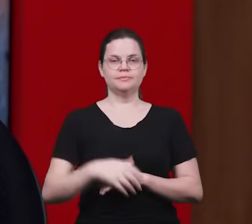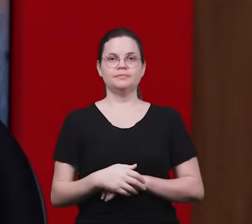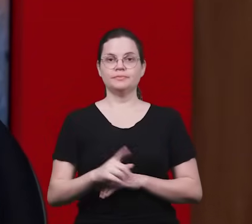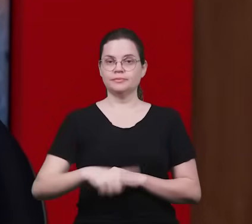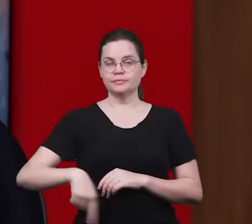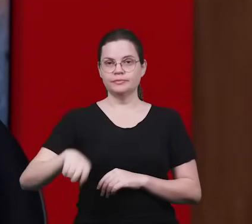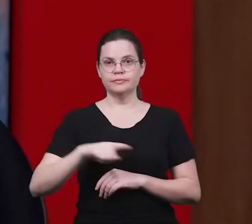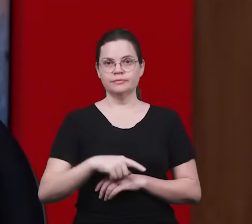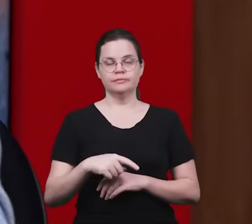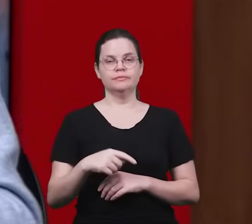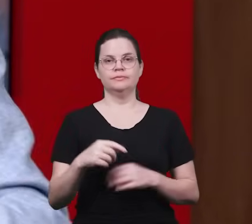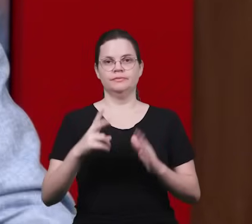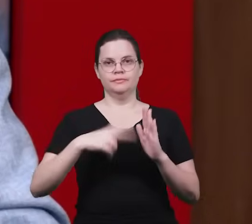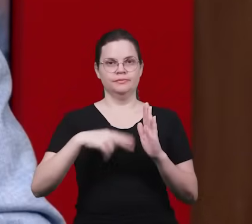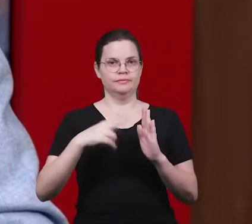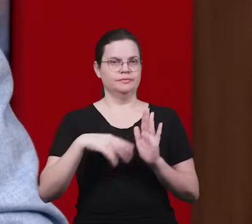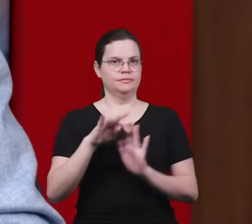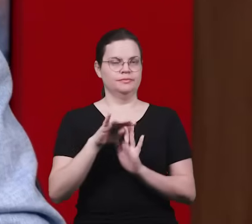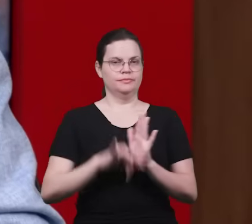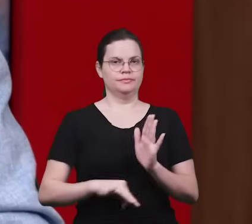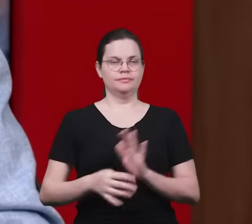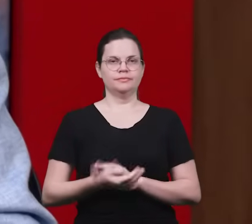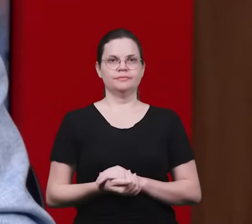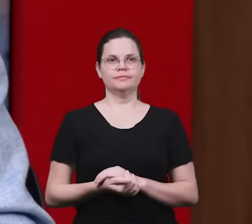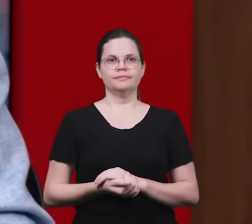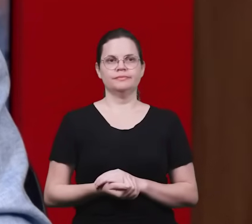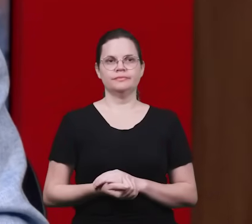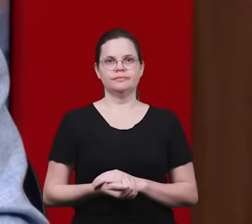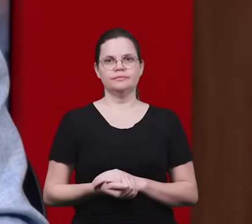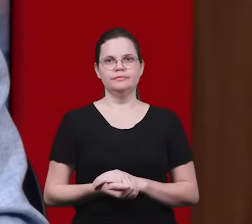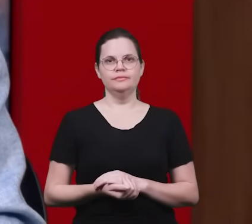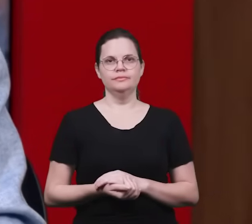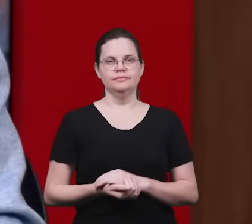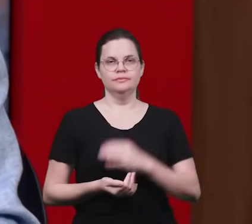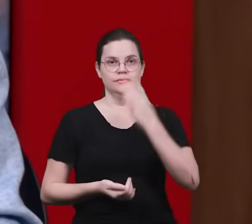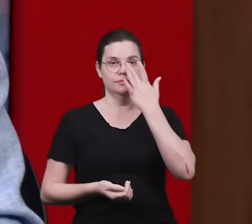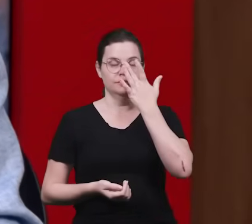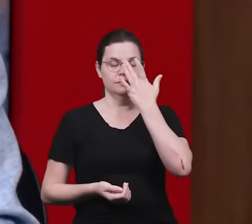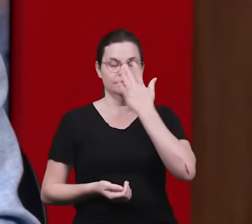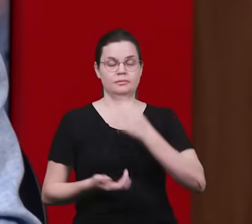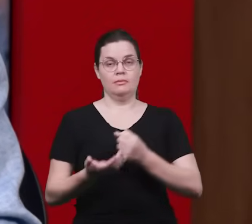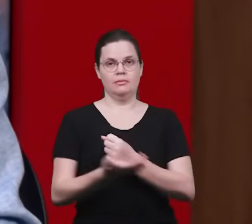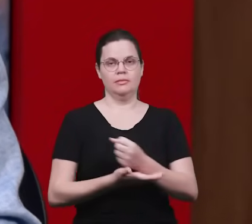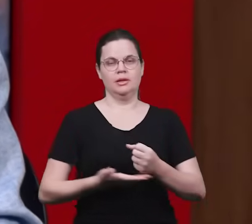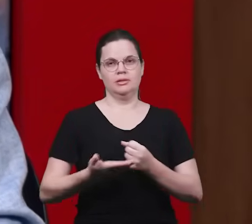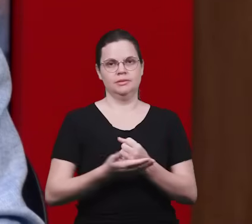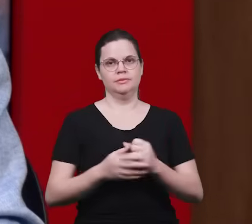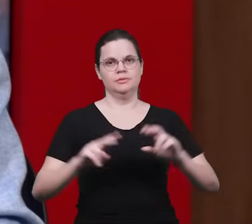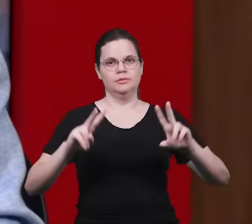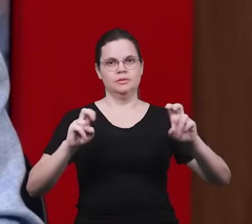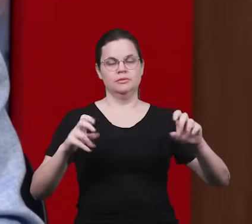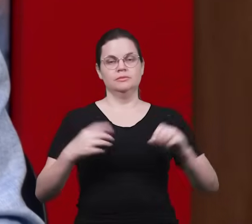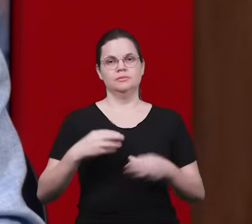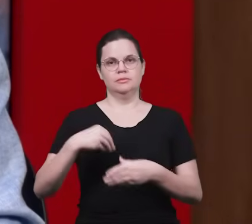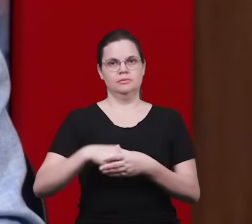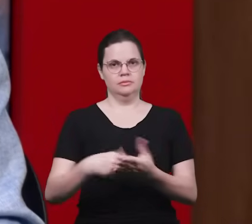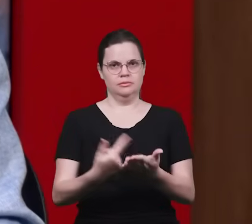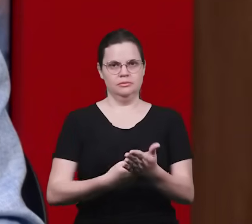aqui colocar para a nossa meditação, vai balizar esse assunto, está em Lucas